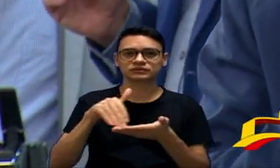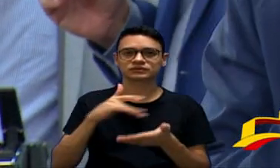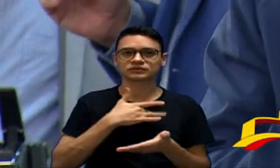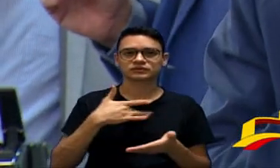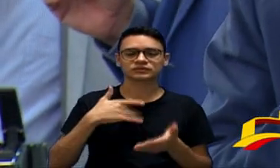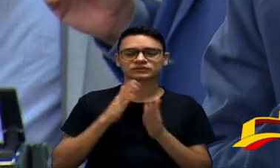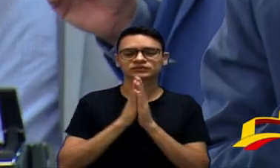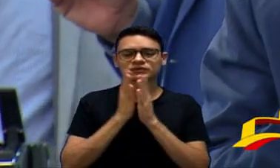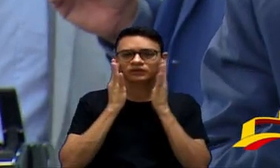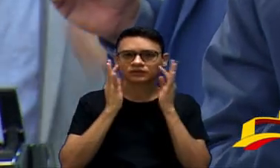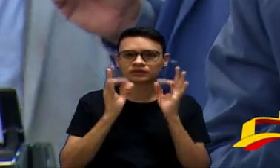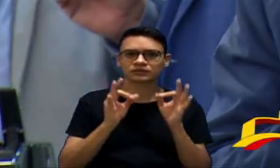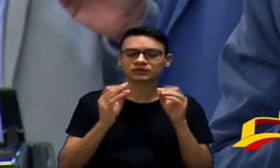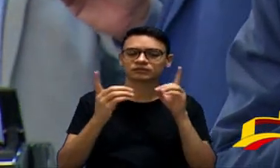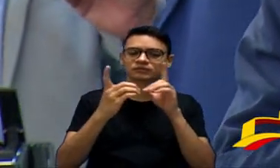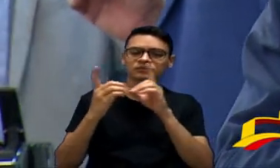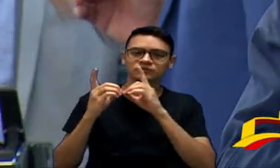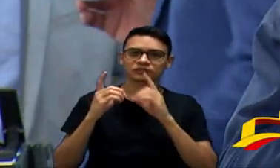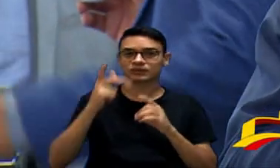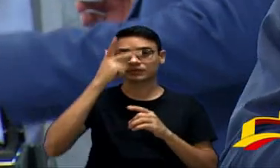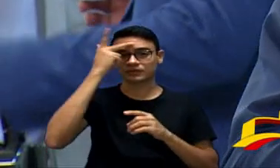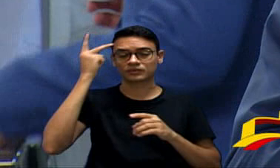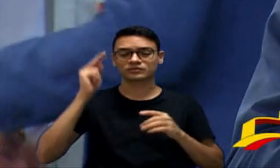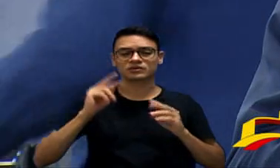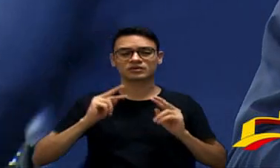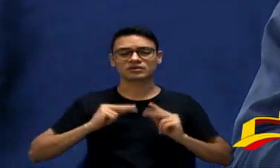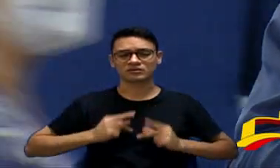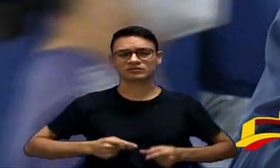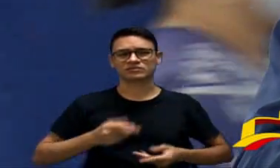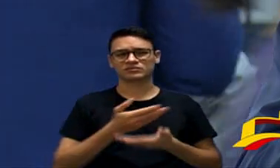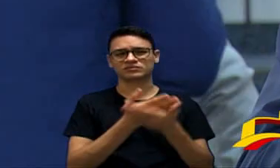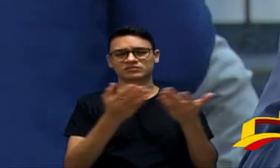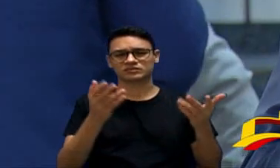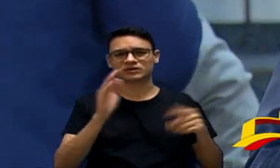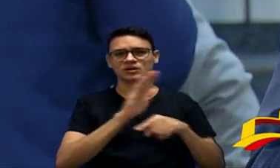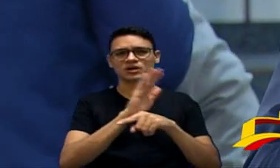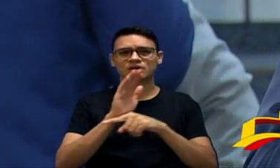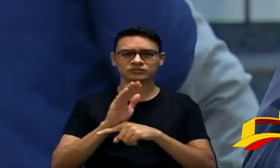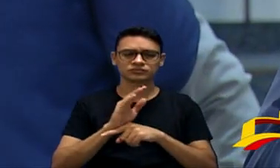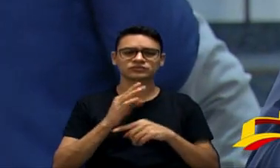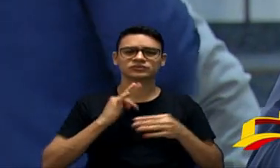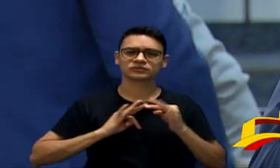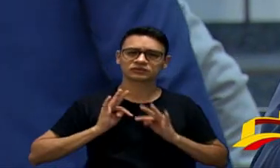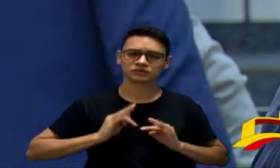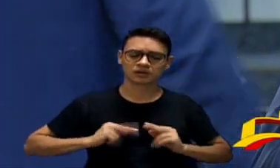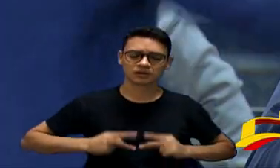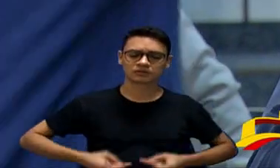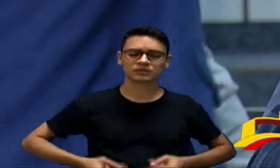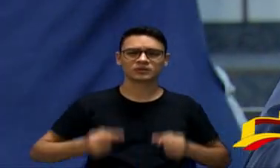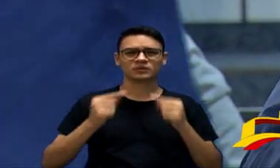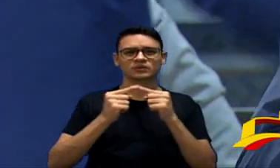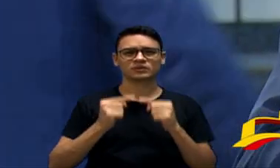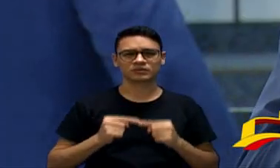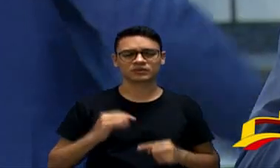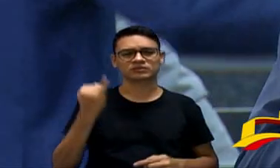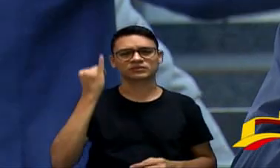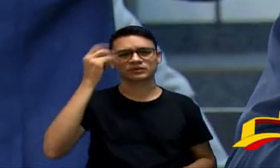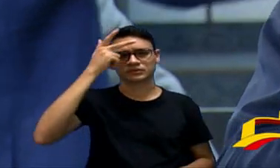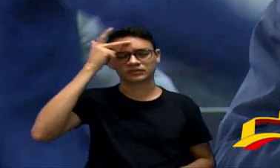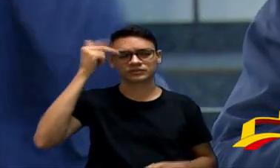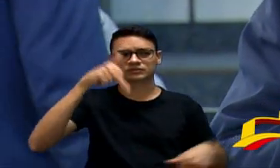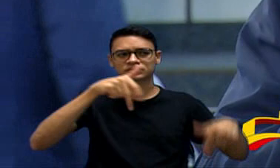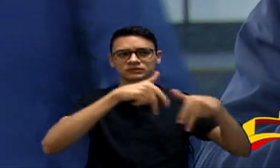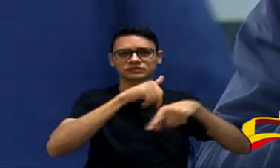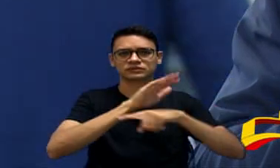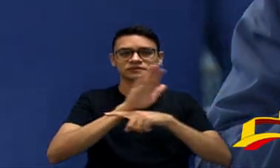atenção, atenda com mais humanidade esse pessoal aí, um tratamento mais humanizado, que é importante para a população. Mas você está de parabéns